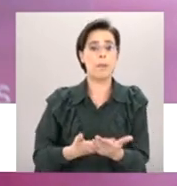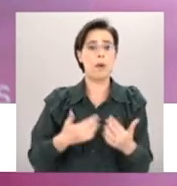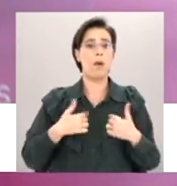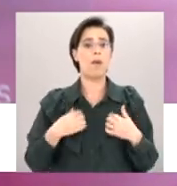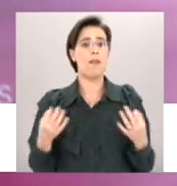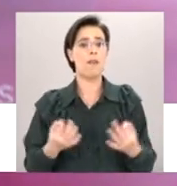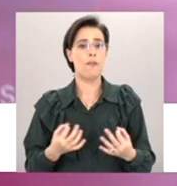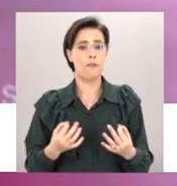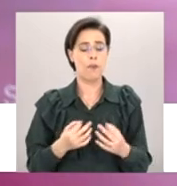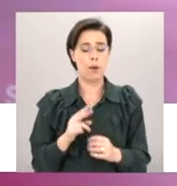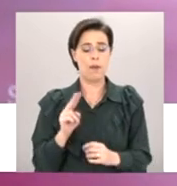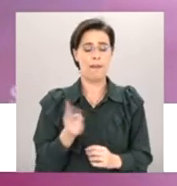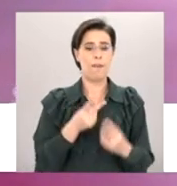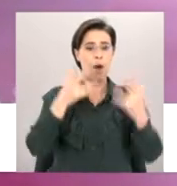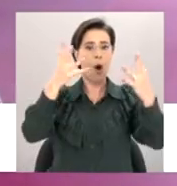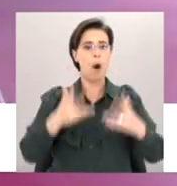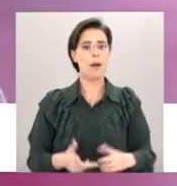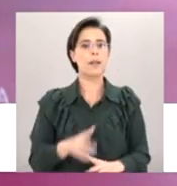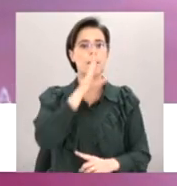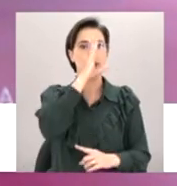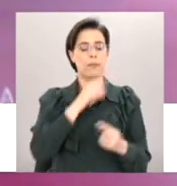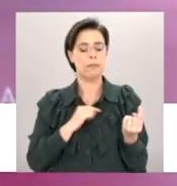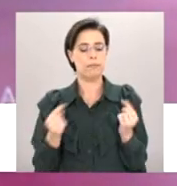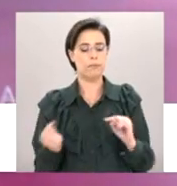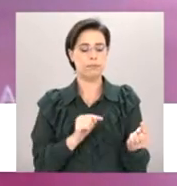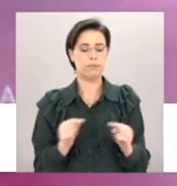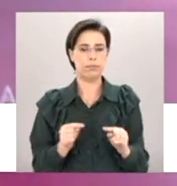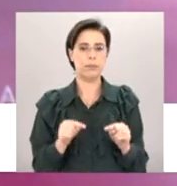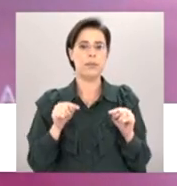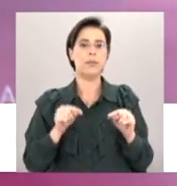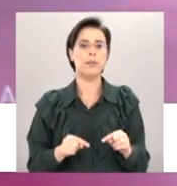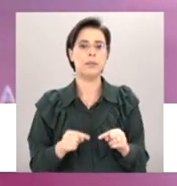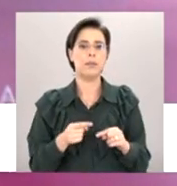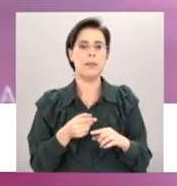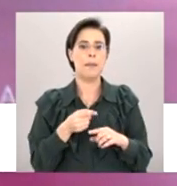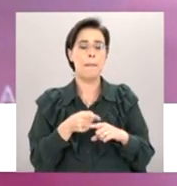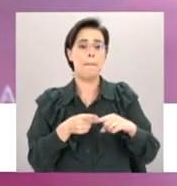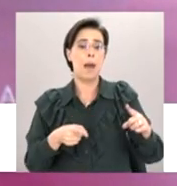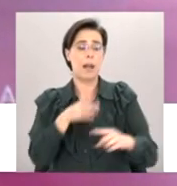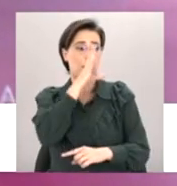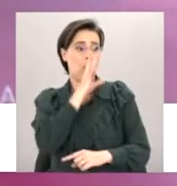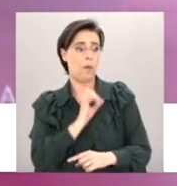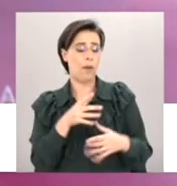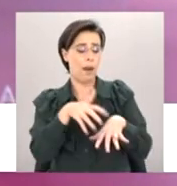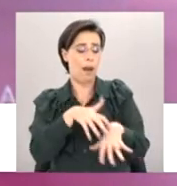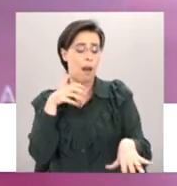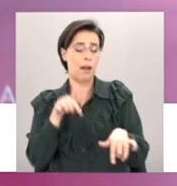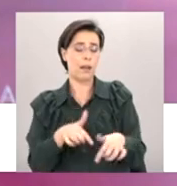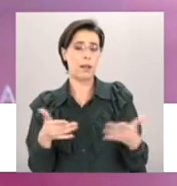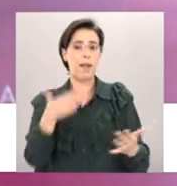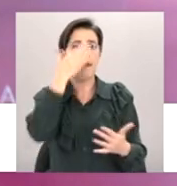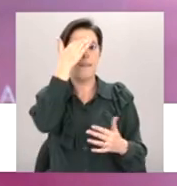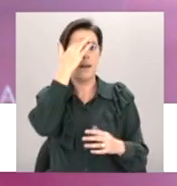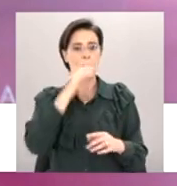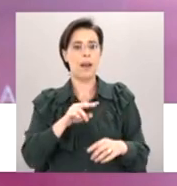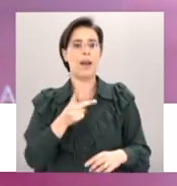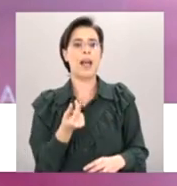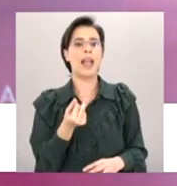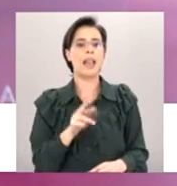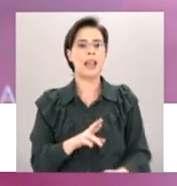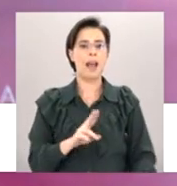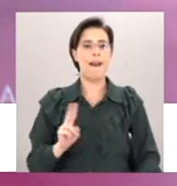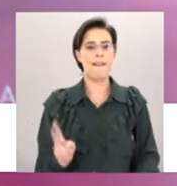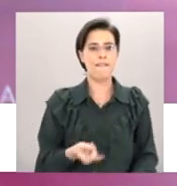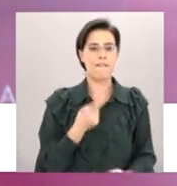apresentamos nos dois orçamento de estado que que discutimos nesta nesta manhã legislatura que estivemos no parlamento é para ver um dos taxas e